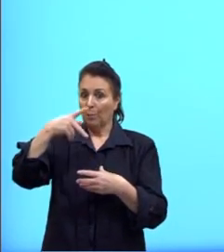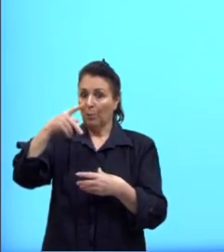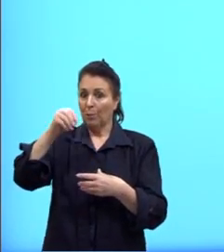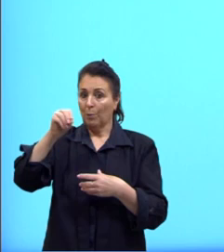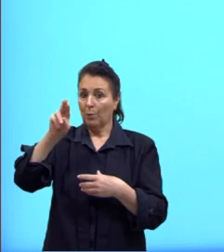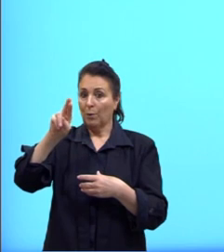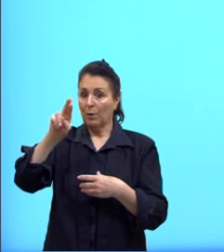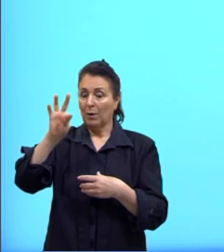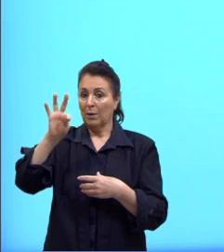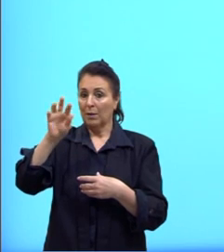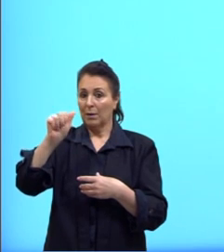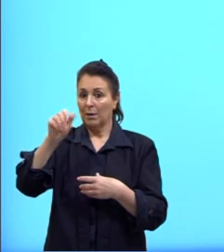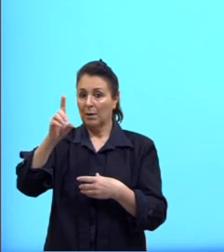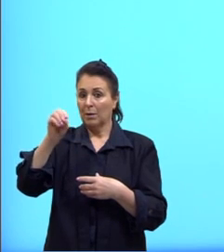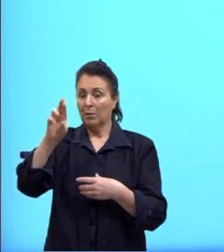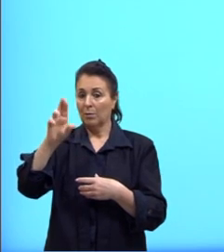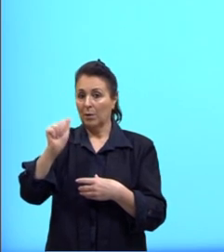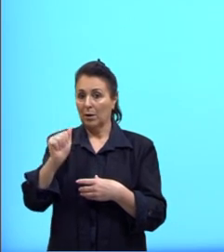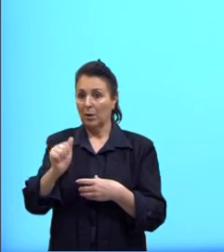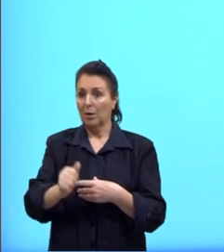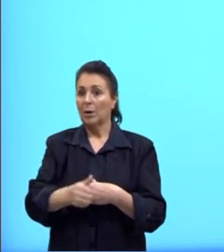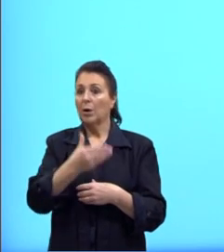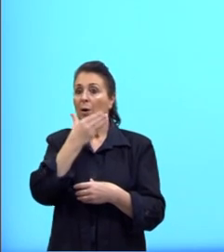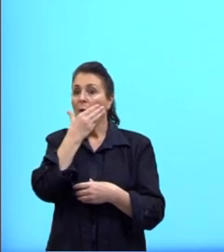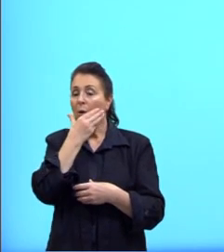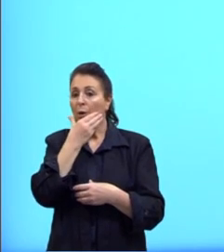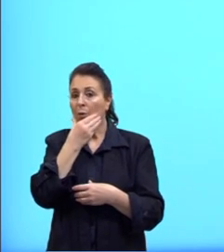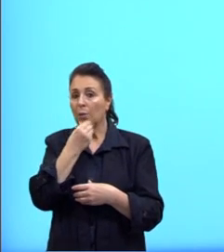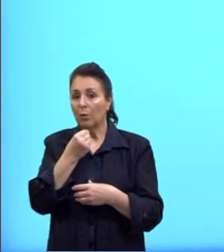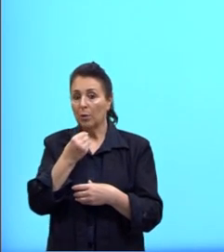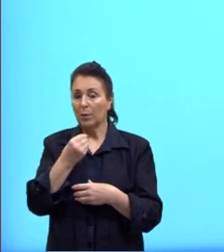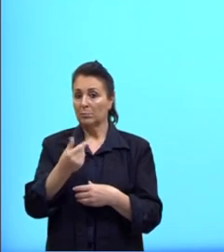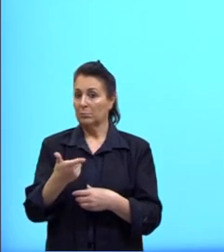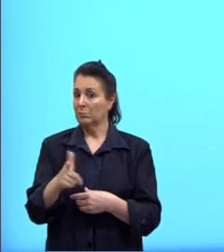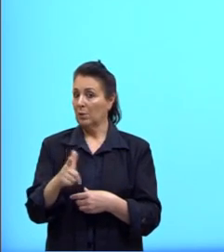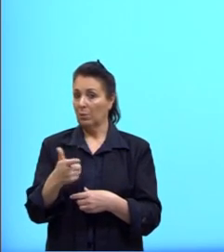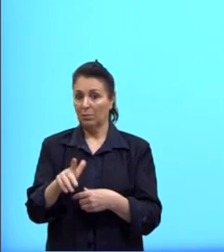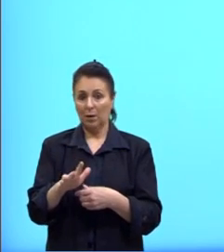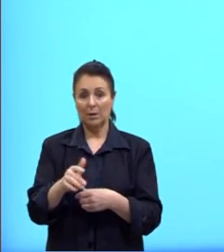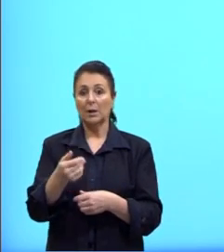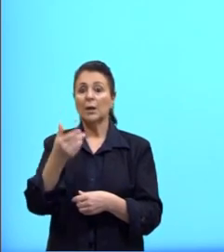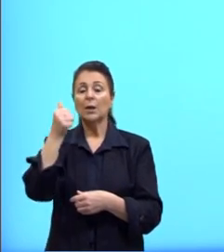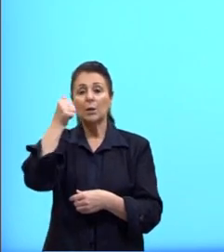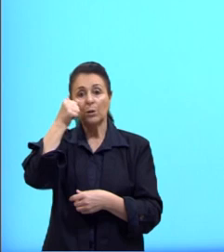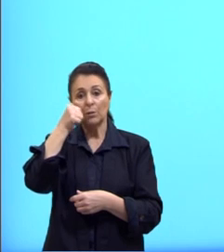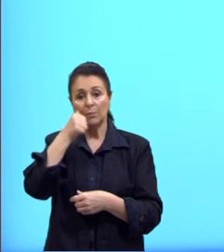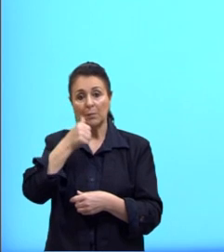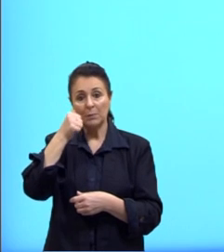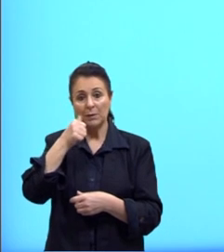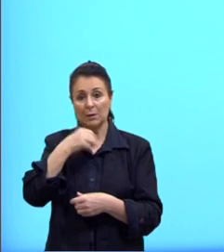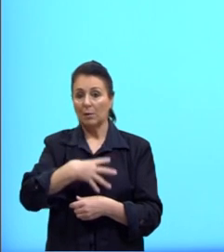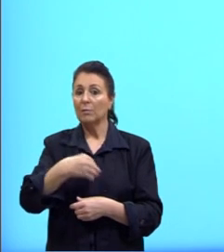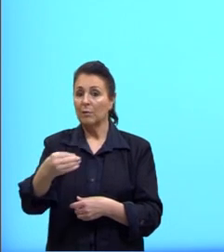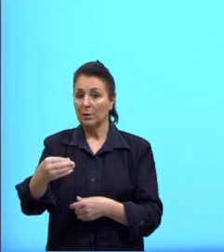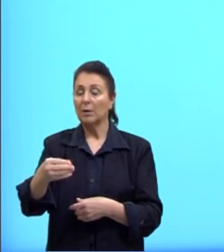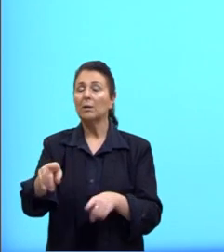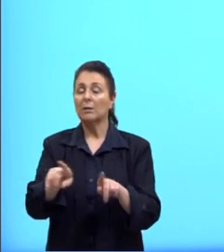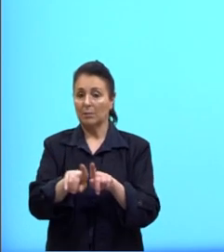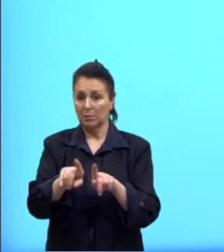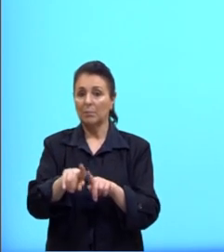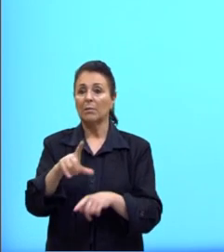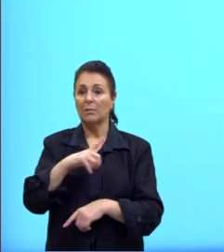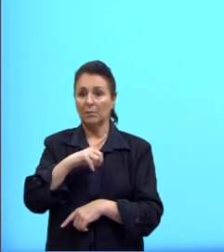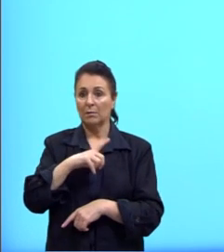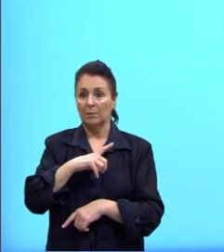homem um filho sem hemofilia em uma filha portadora também tá